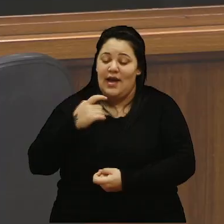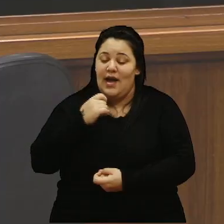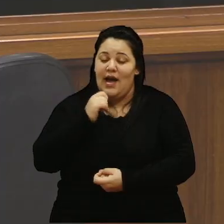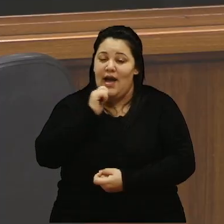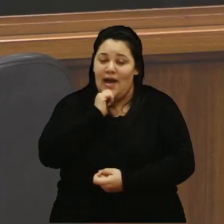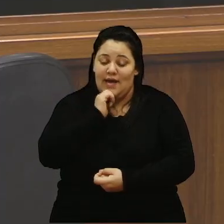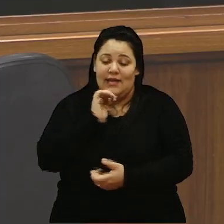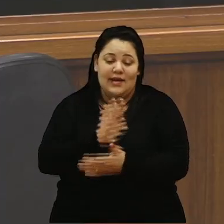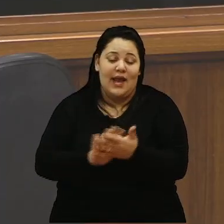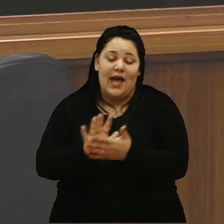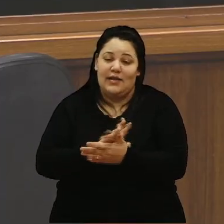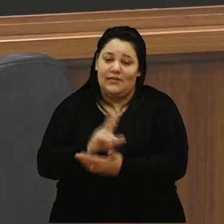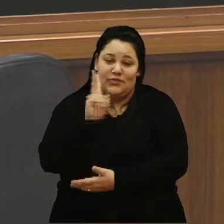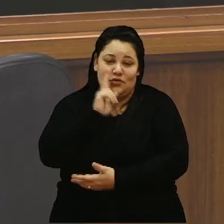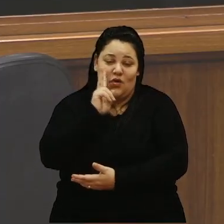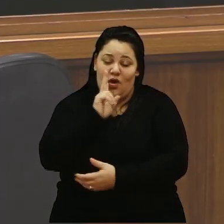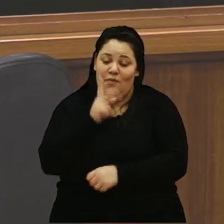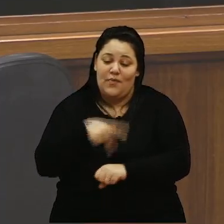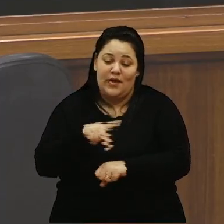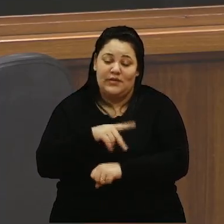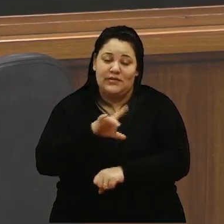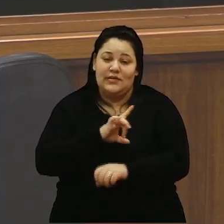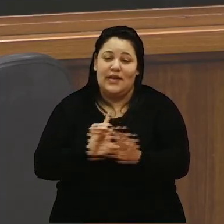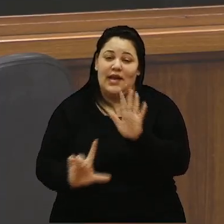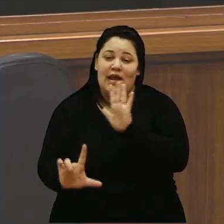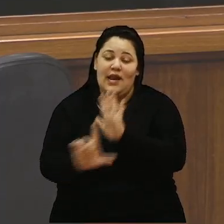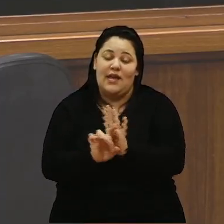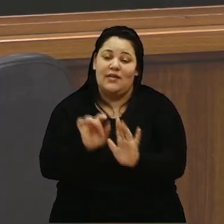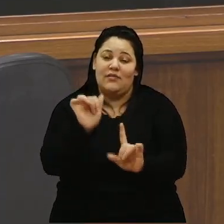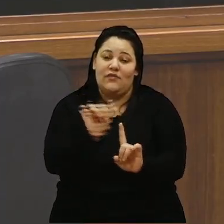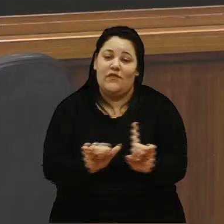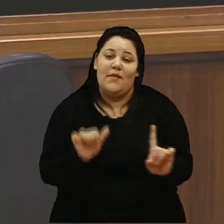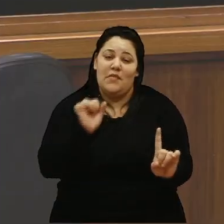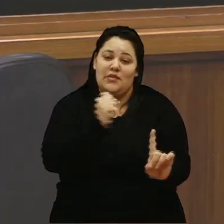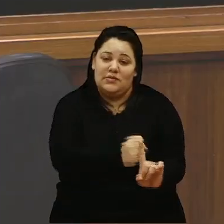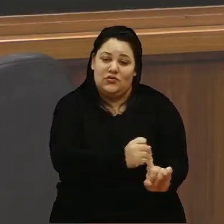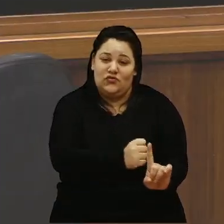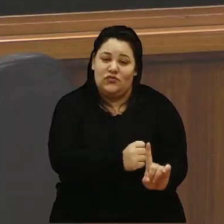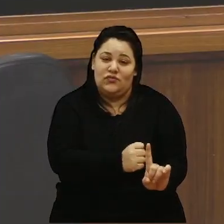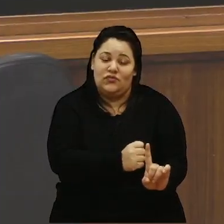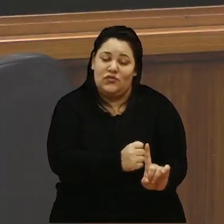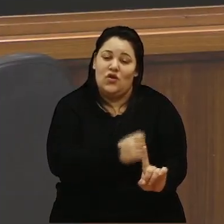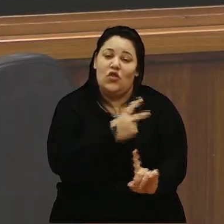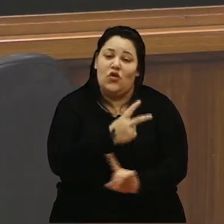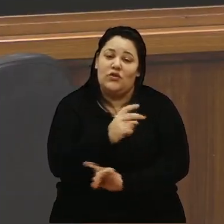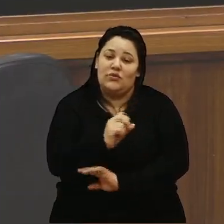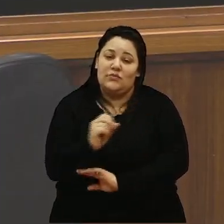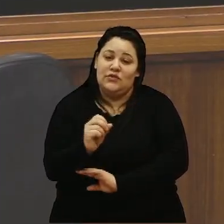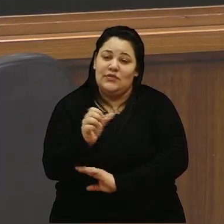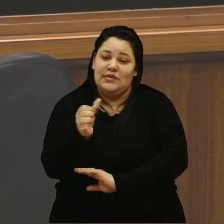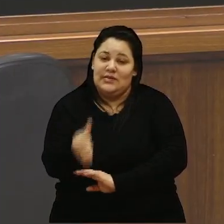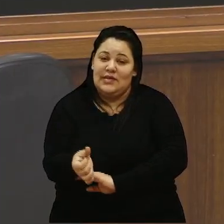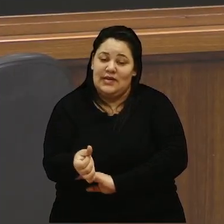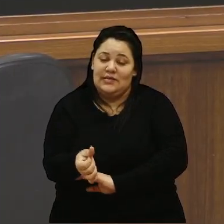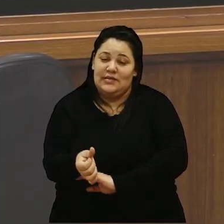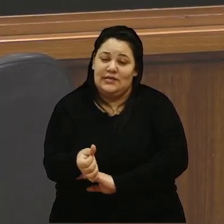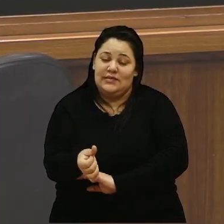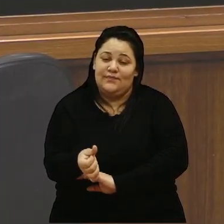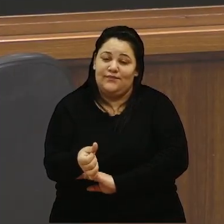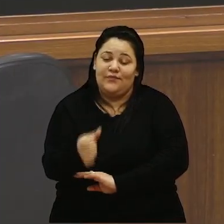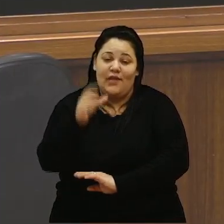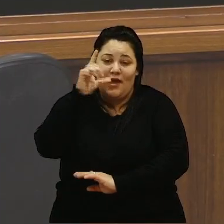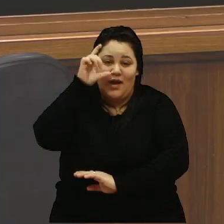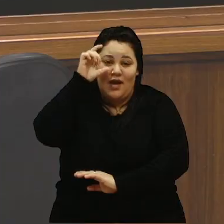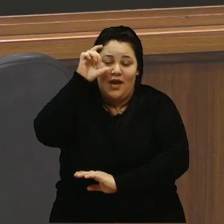país, a gente tem a lei do feminicídio. Em 2006, a lei Maria da Penha.